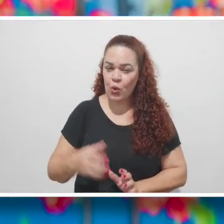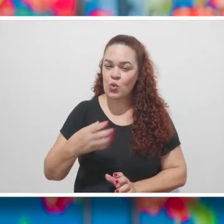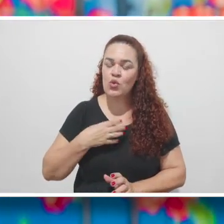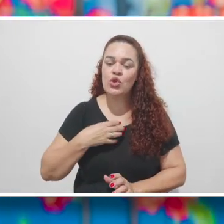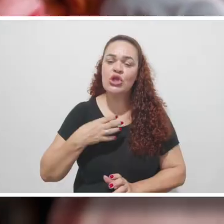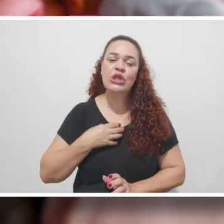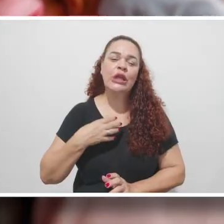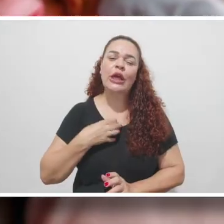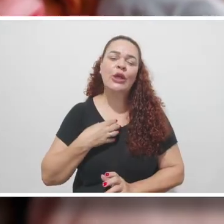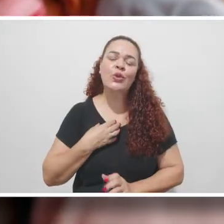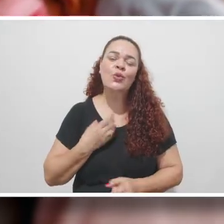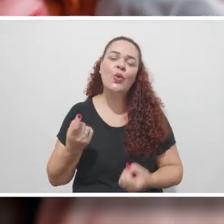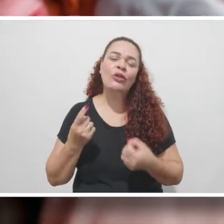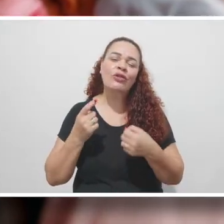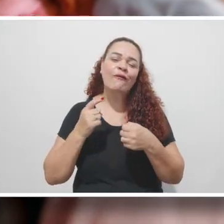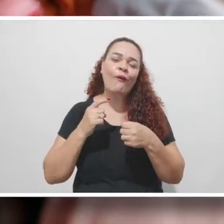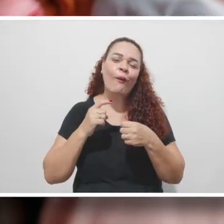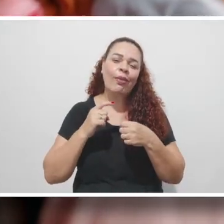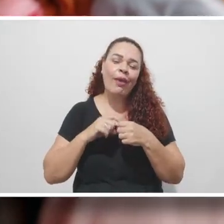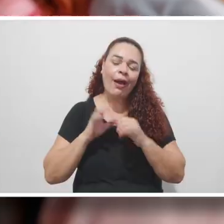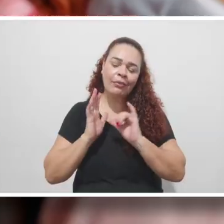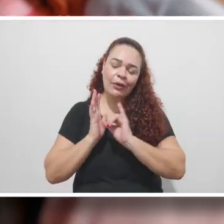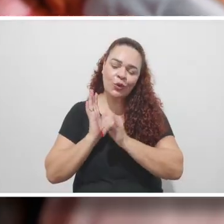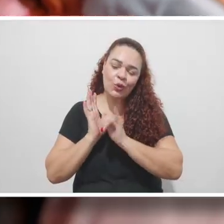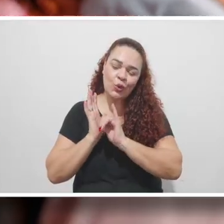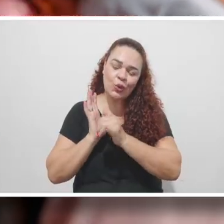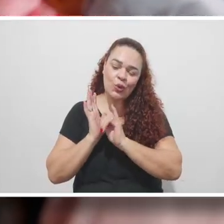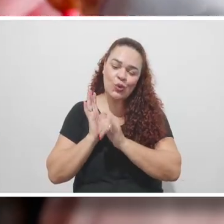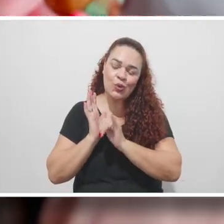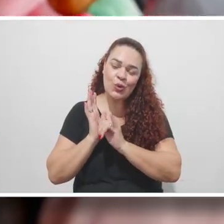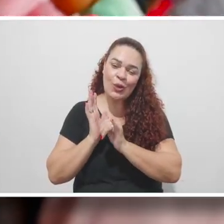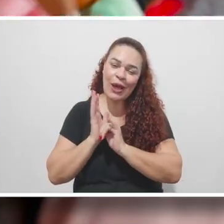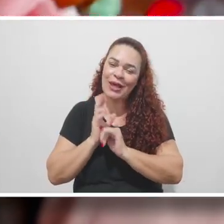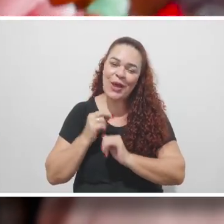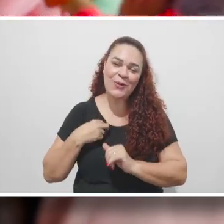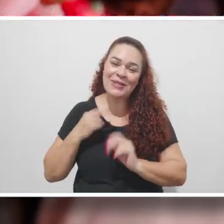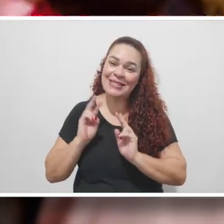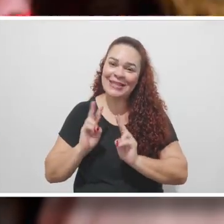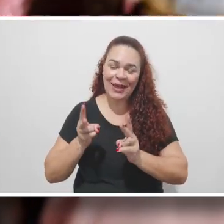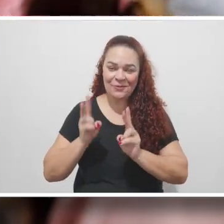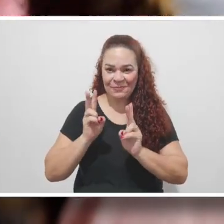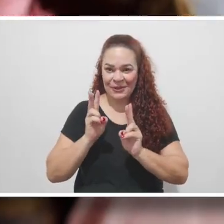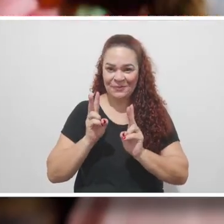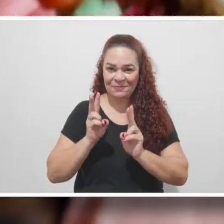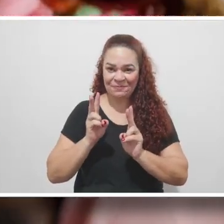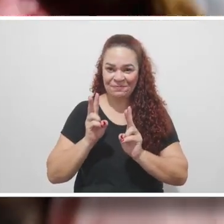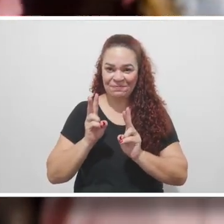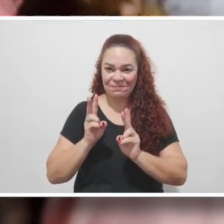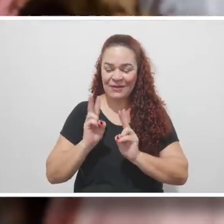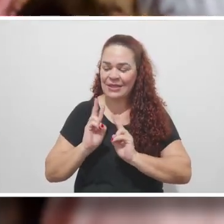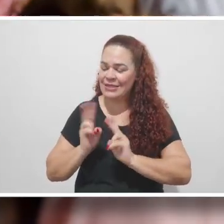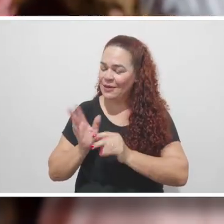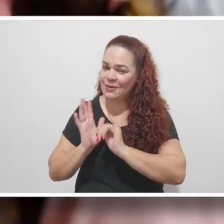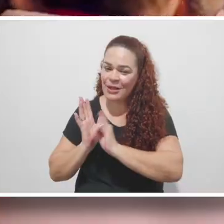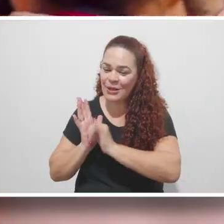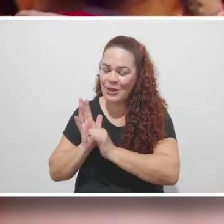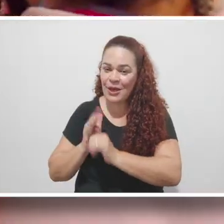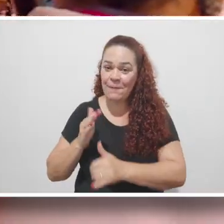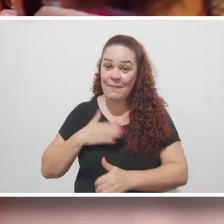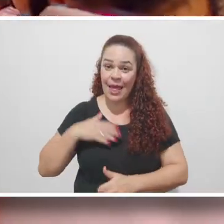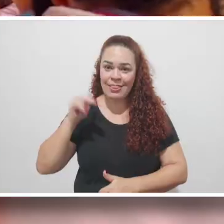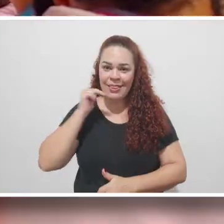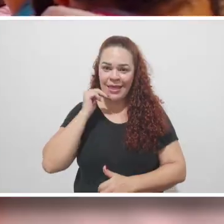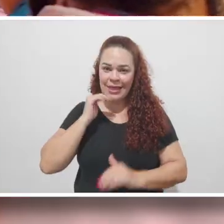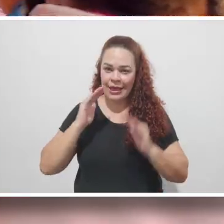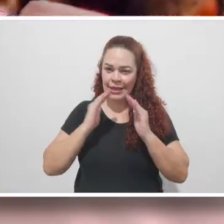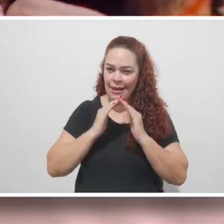eu contar histórias, eu sempre contei histórias para minhas netas quando elas estavam na minha casa, que